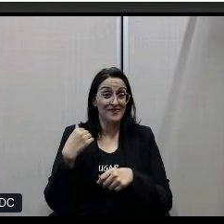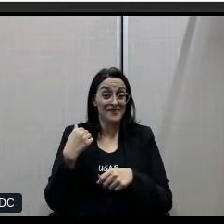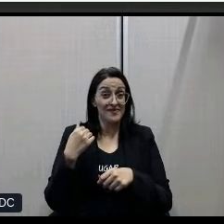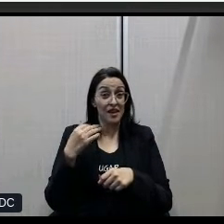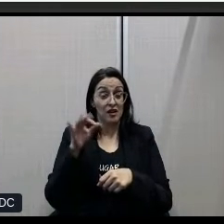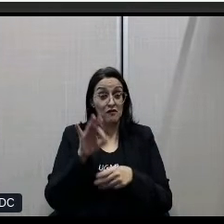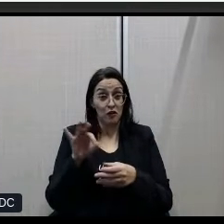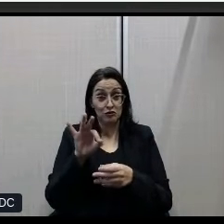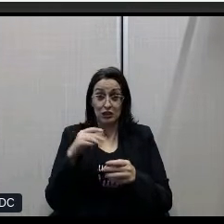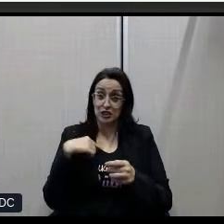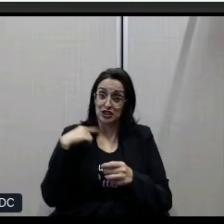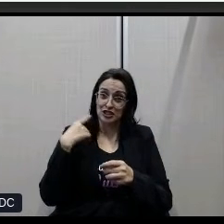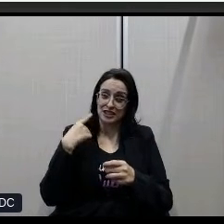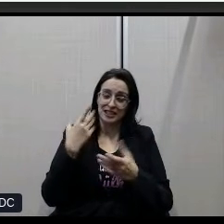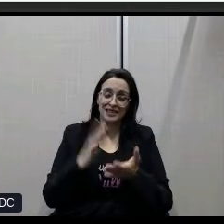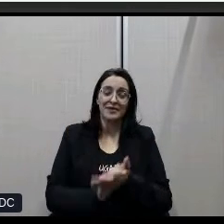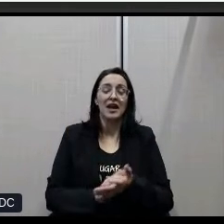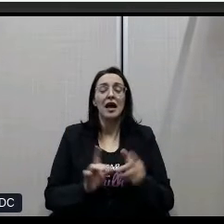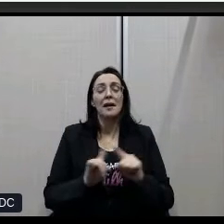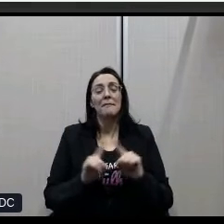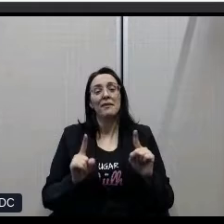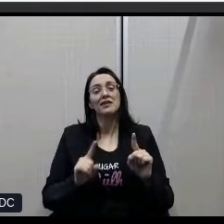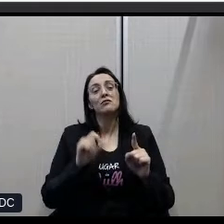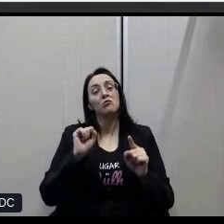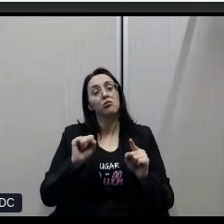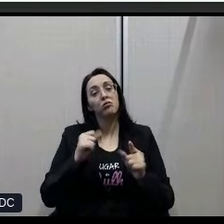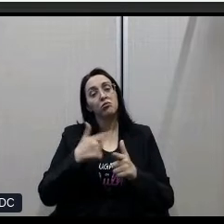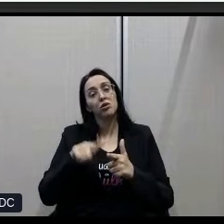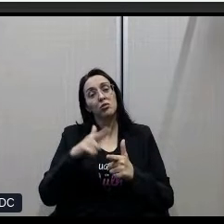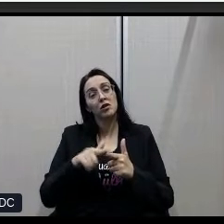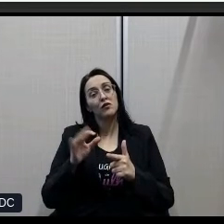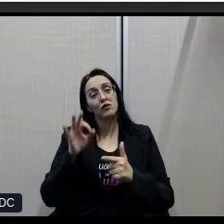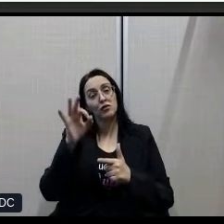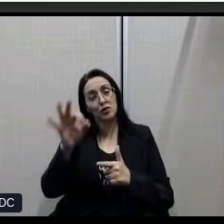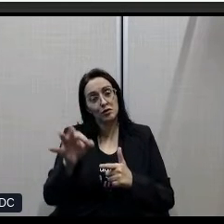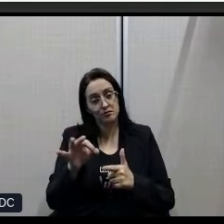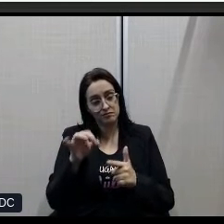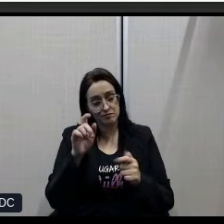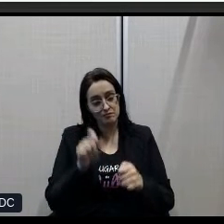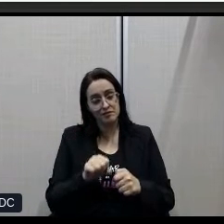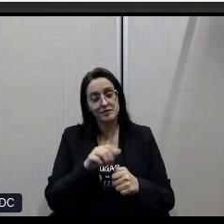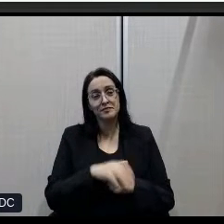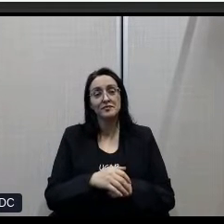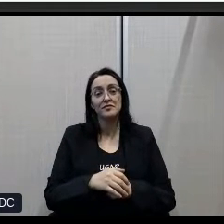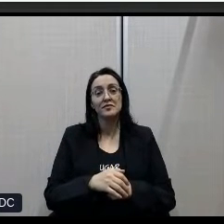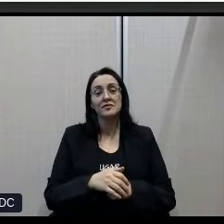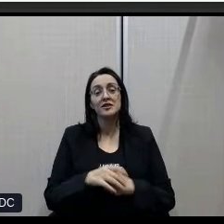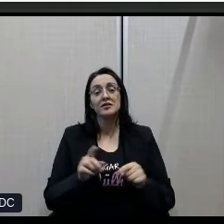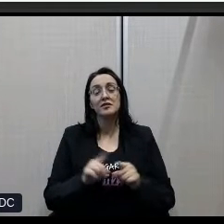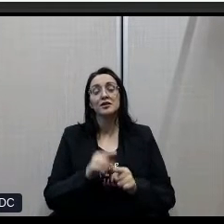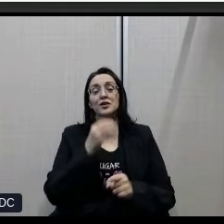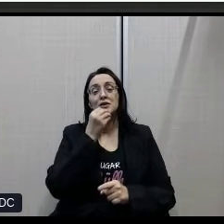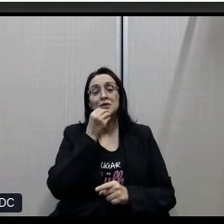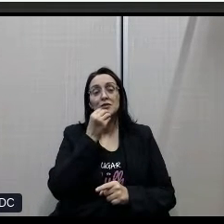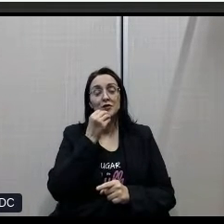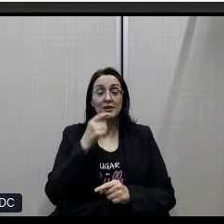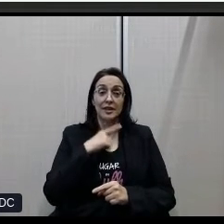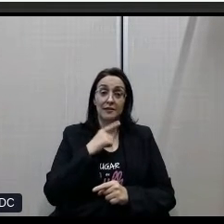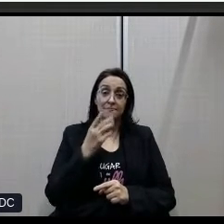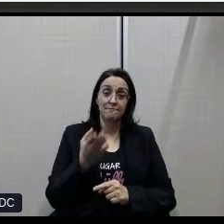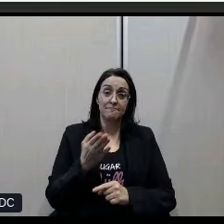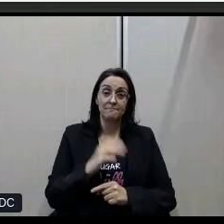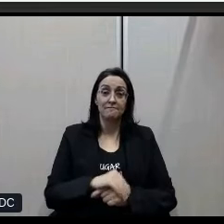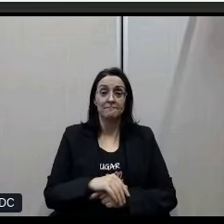pode. Isso pode acarretar em alguns problemas no futuro que a gente vê hoje em dia. E, obviamente, a gente tem aí